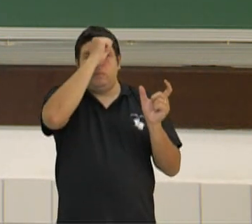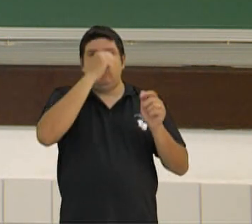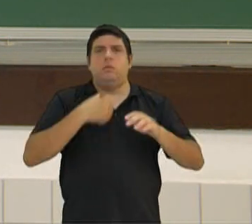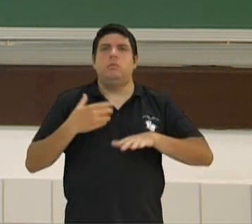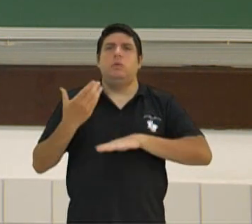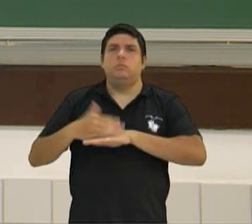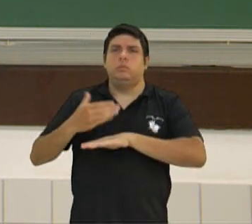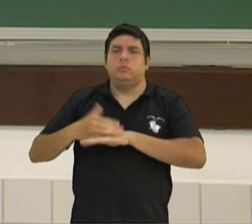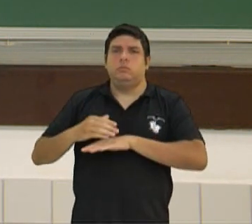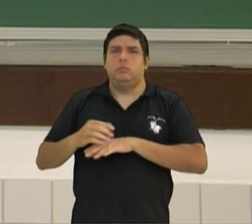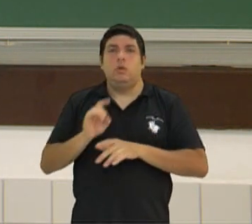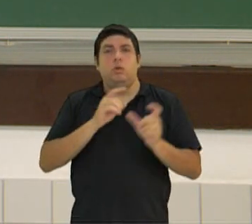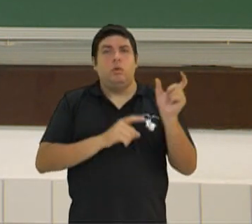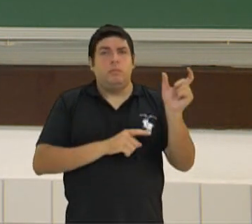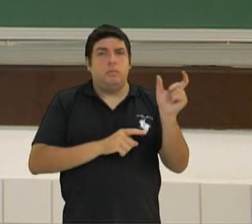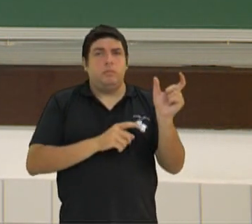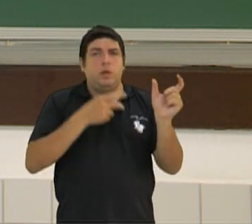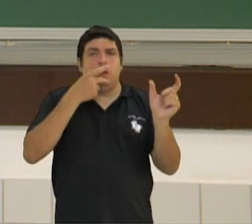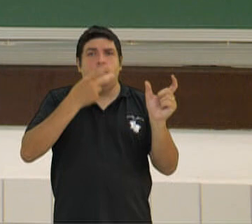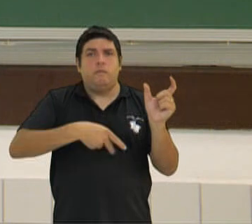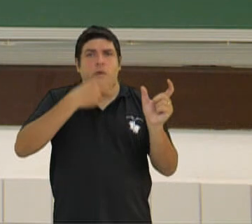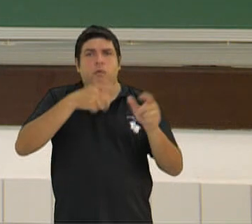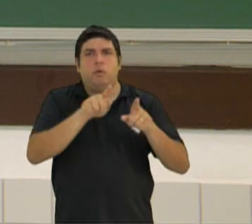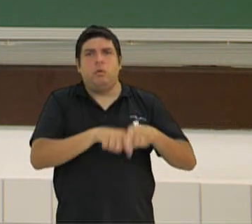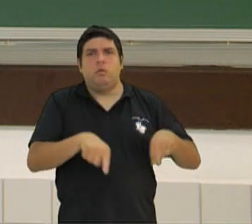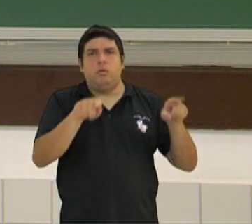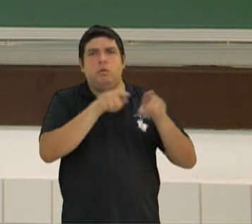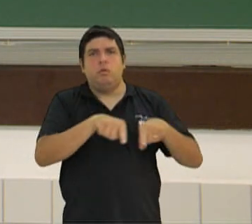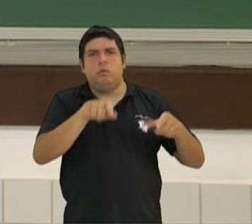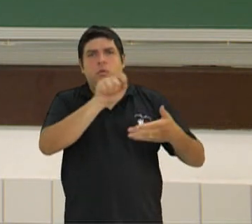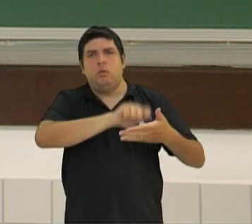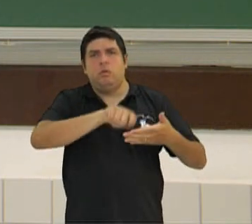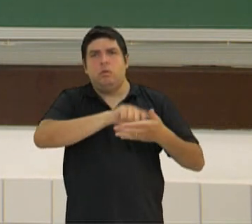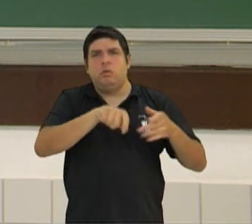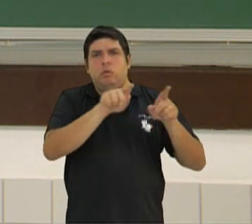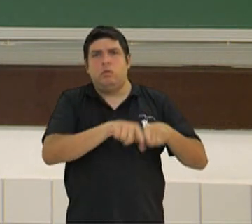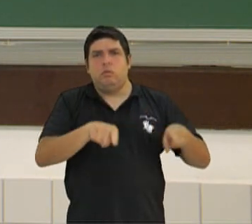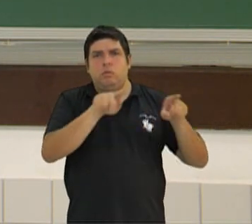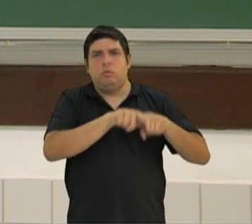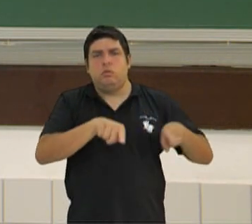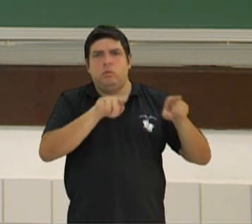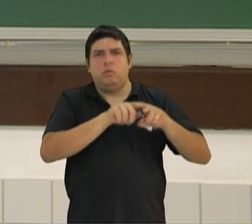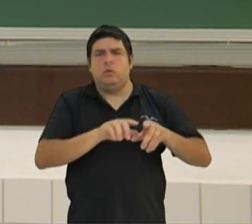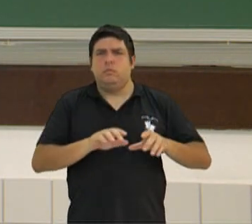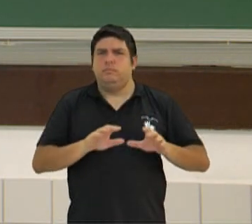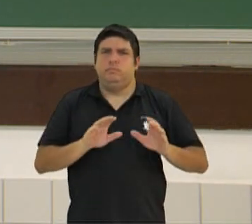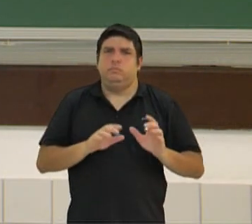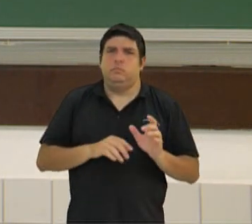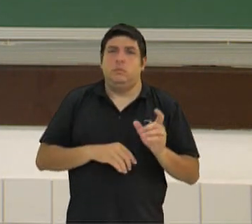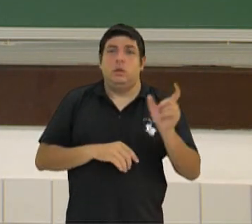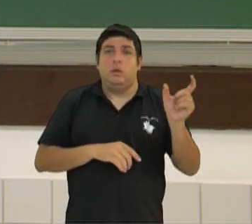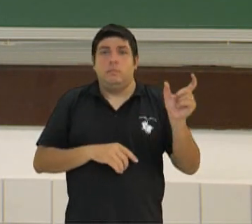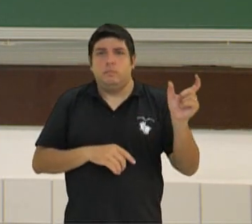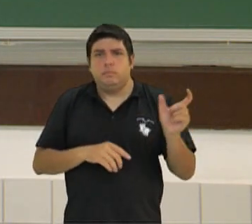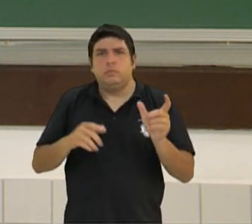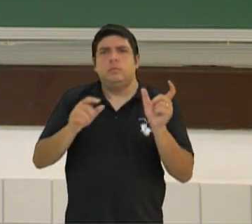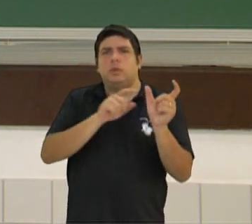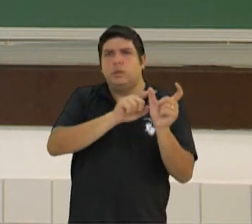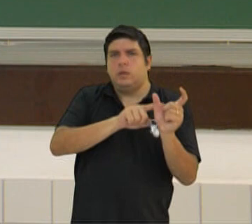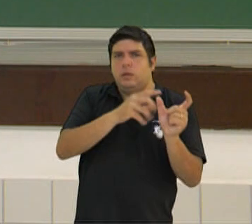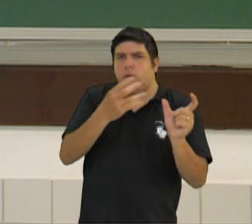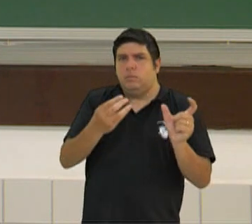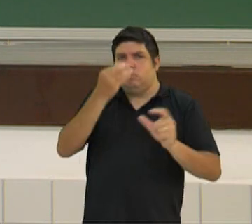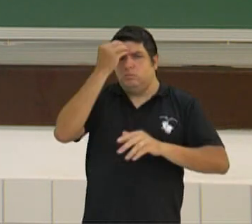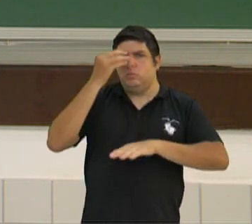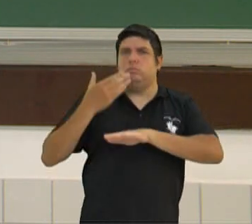lista e ficar repetindo ela várias vezes, né? Então, tipo assim, o que a gente chama de drill, tipo uma possível repetição, é basicamente isso. Beleza,